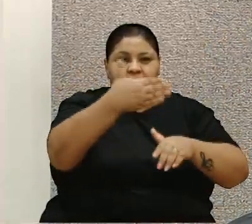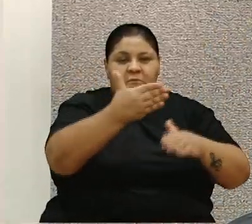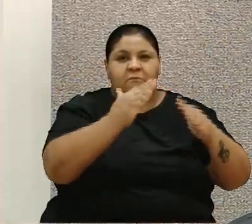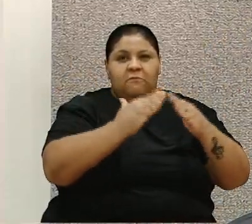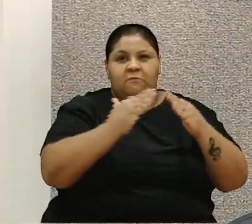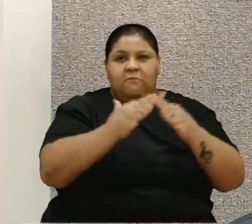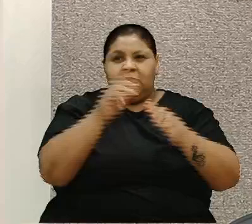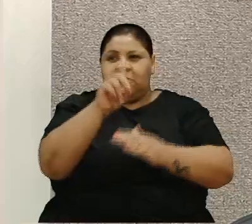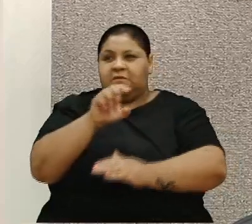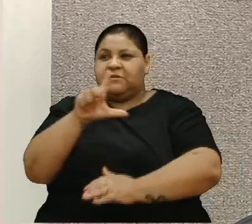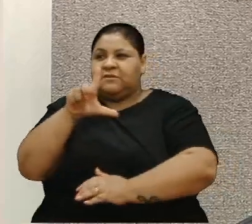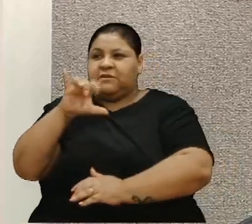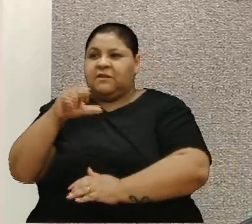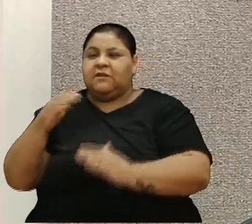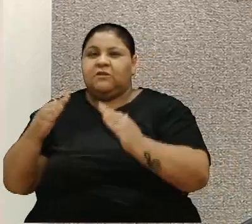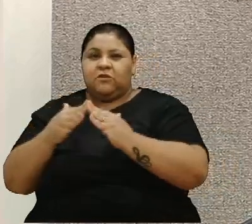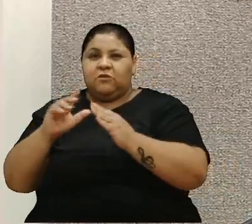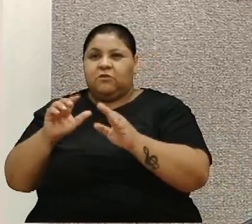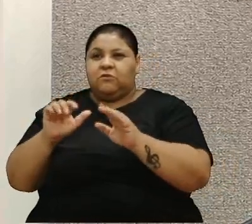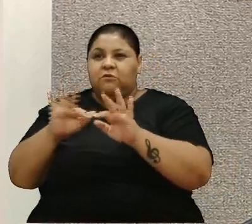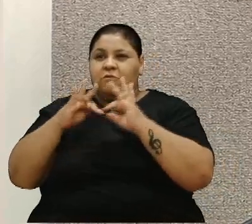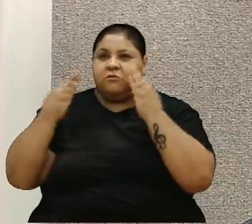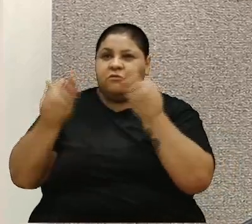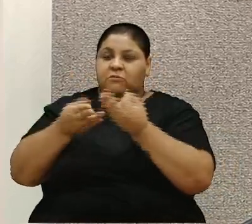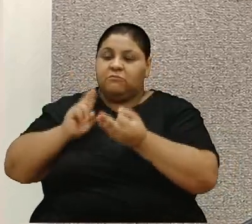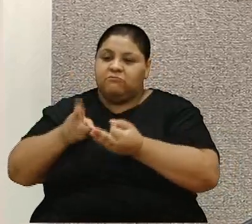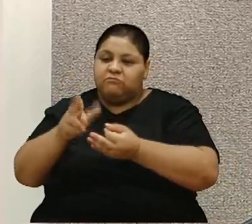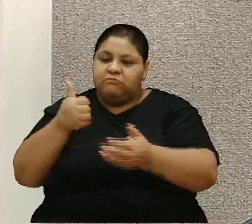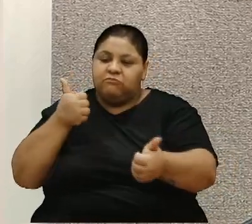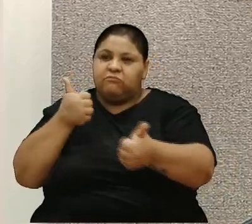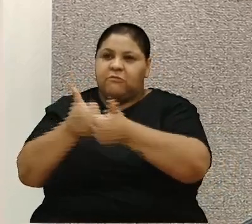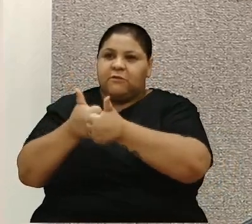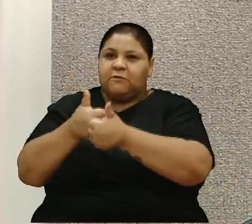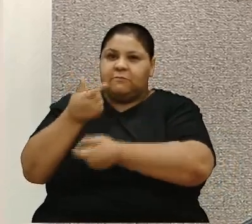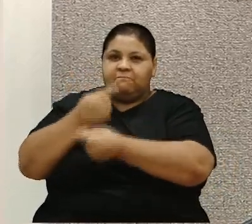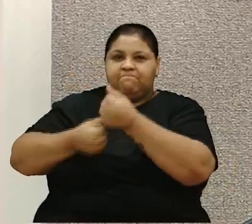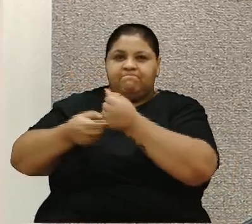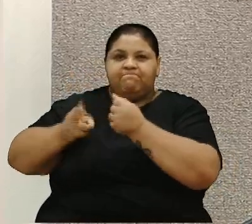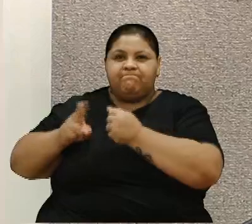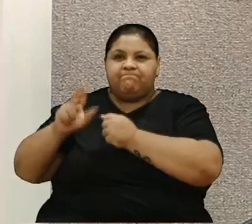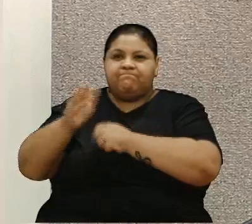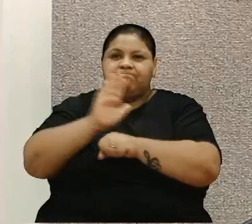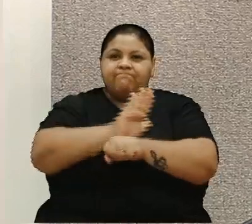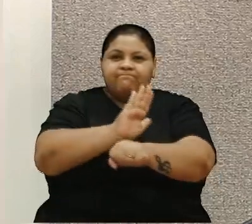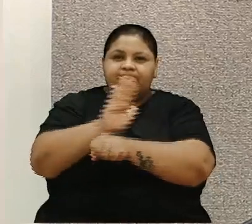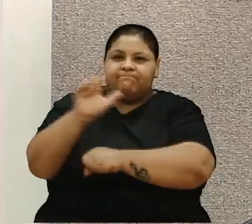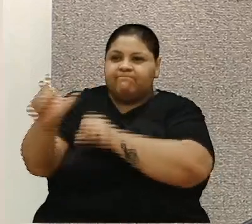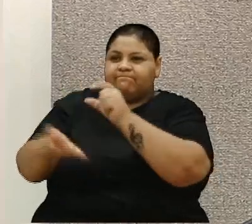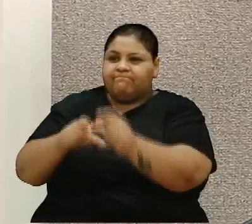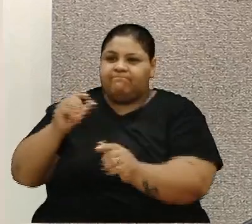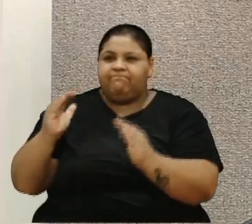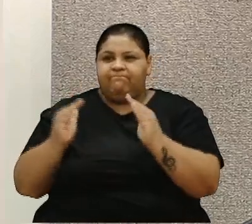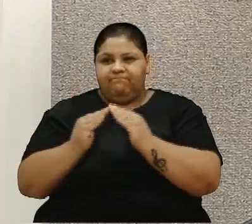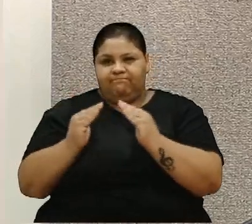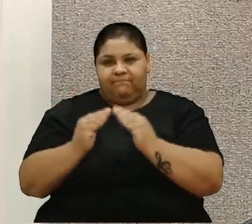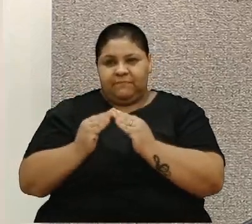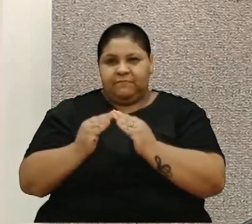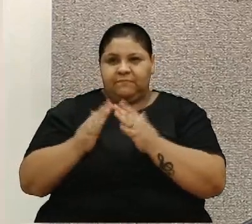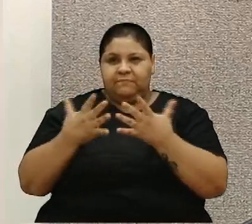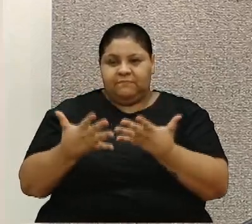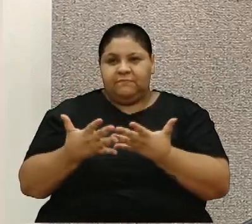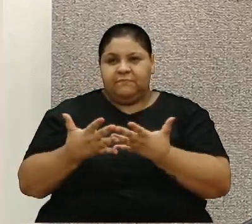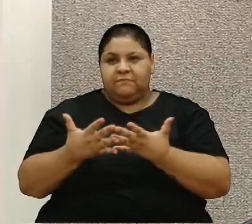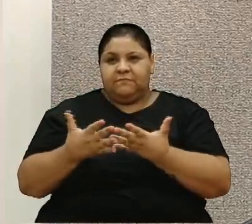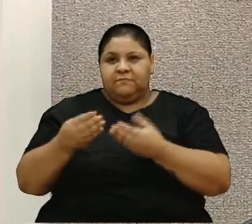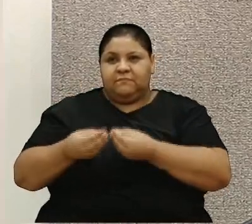e de sua família, sempre orientando seu marido nos negócios. Azélia sempre ajudou diversas pessoas do bairro em que morava, o bairro Panassolo,